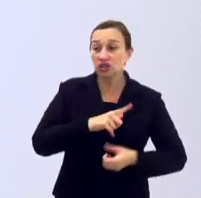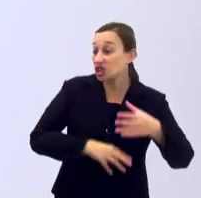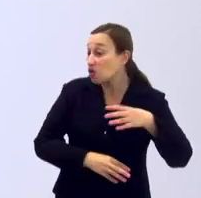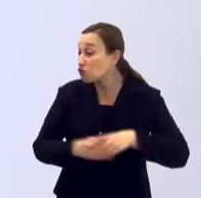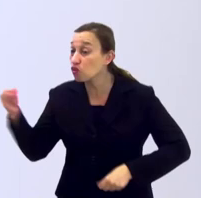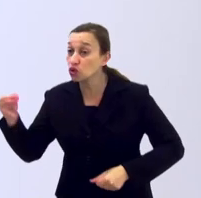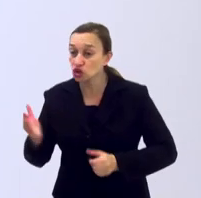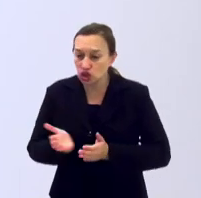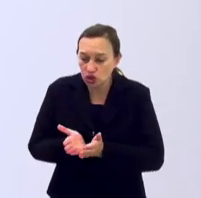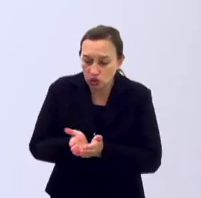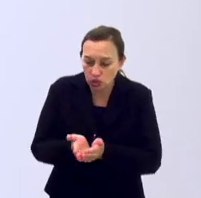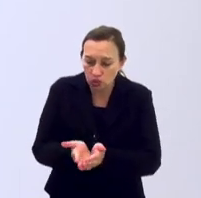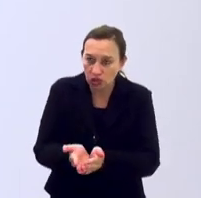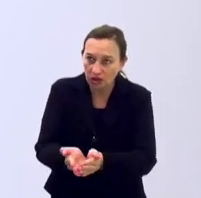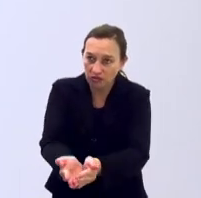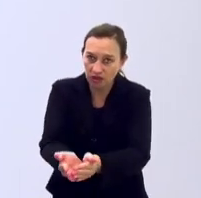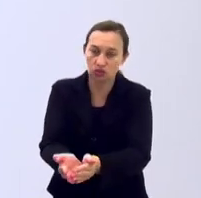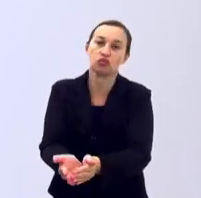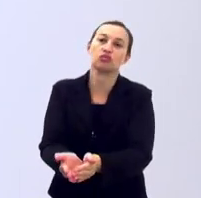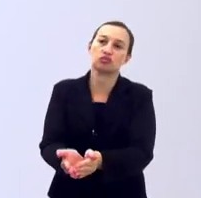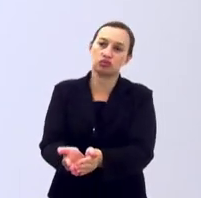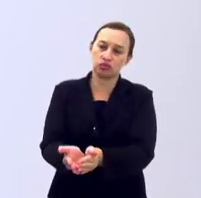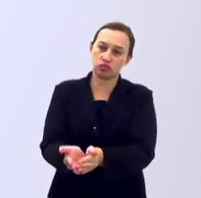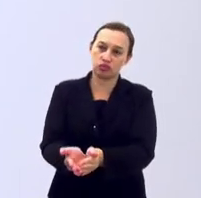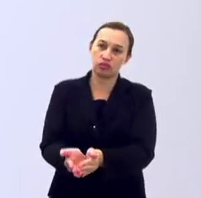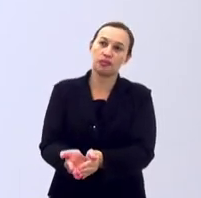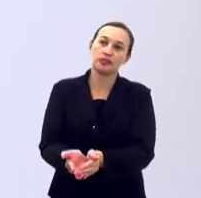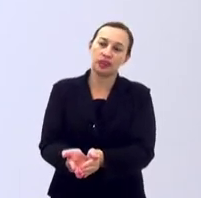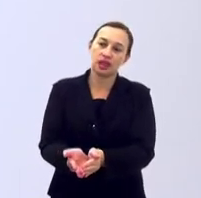conseguiam embarcar no navio com destino a outro local.